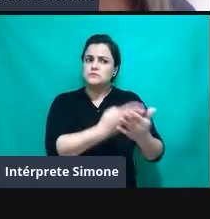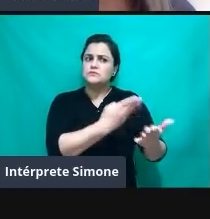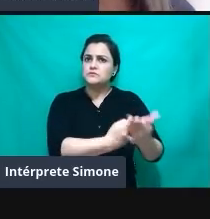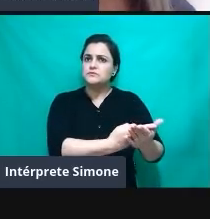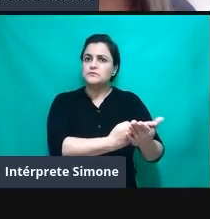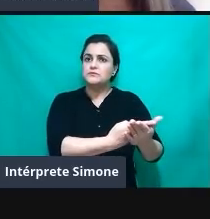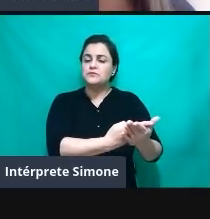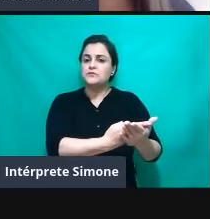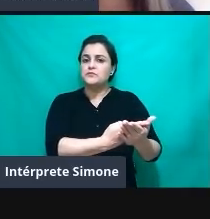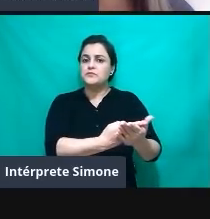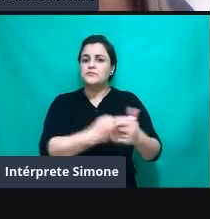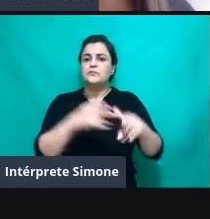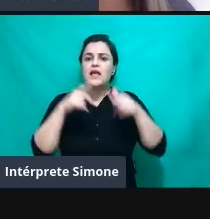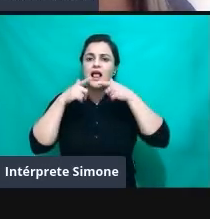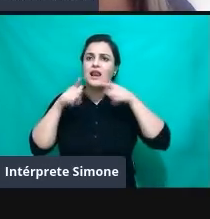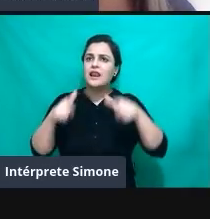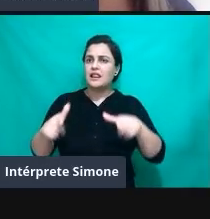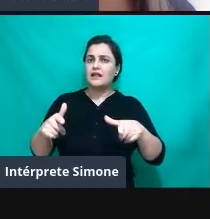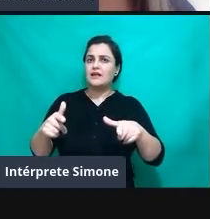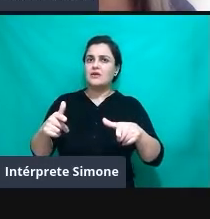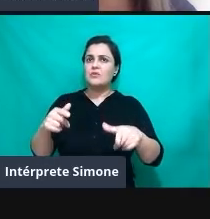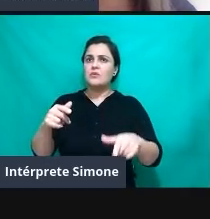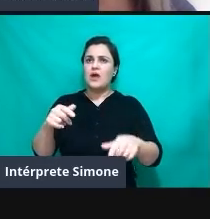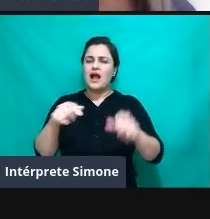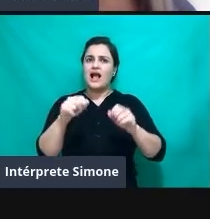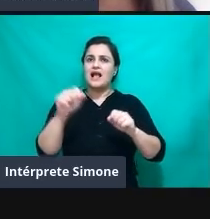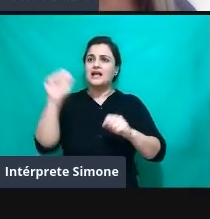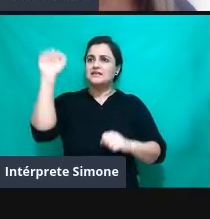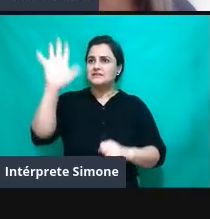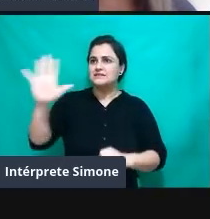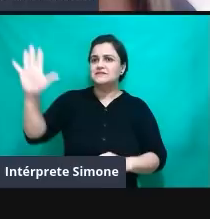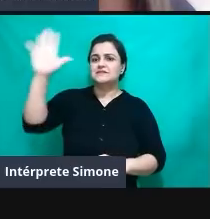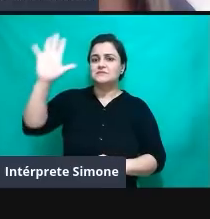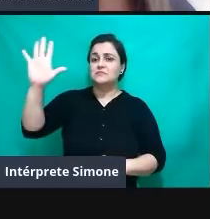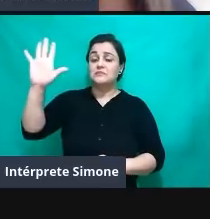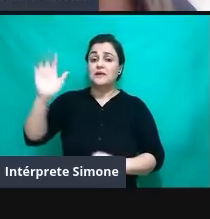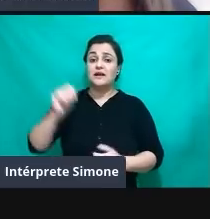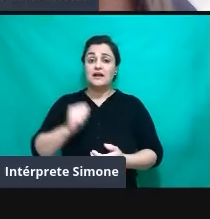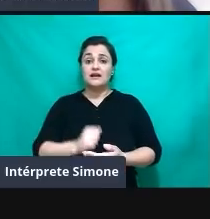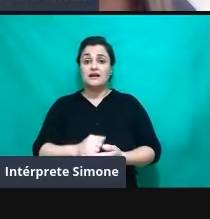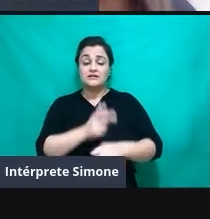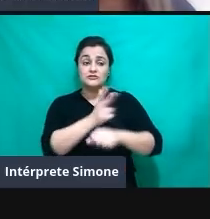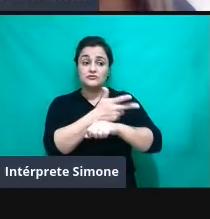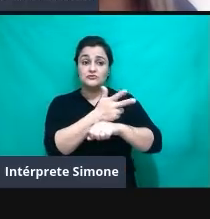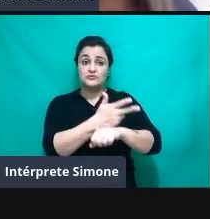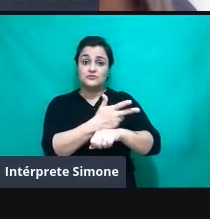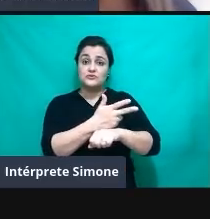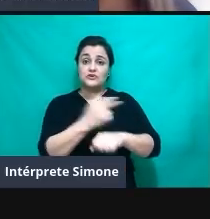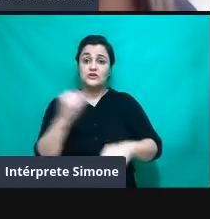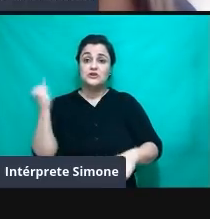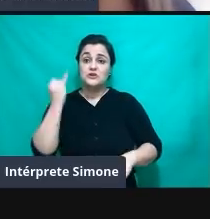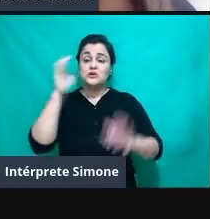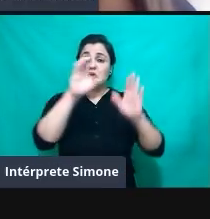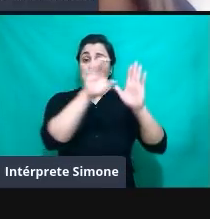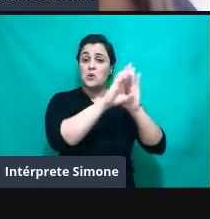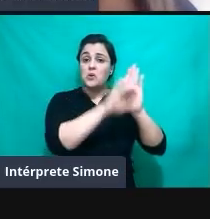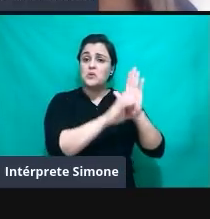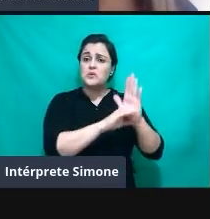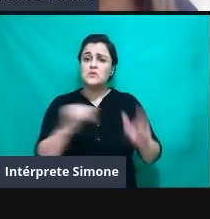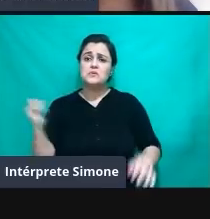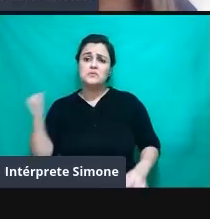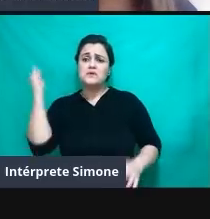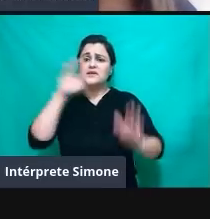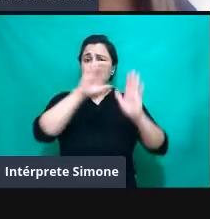linguagens, aí no visual, né? Nesses elementos gráficos, para que possa realmente atender o aluno